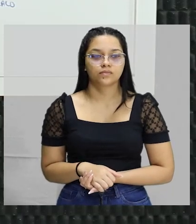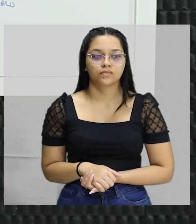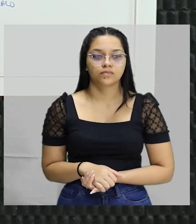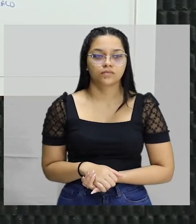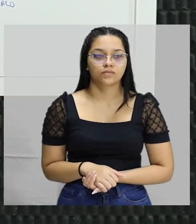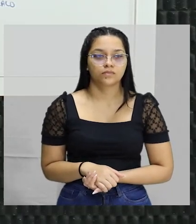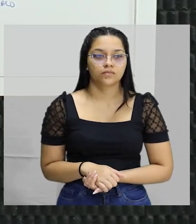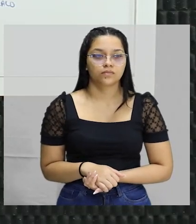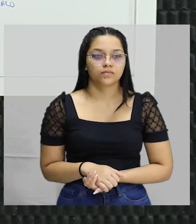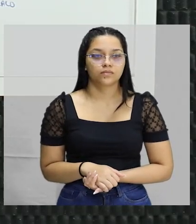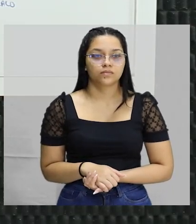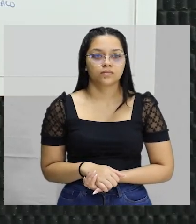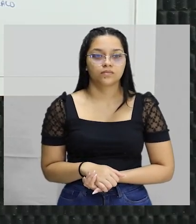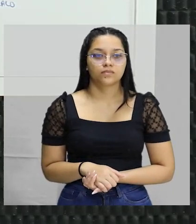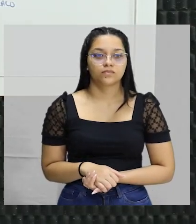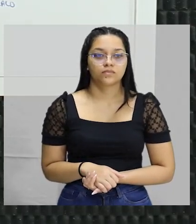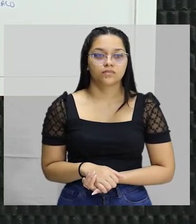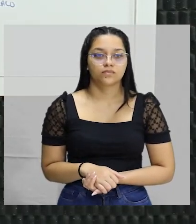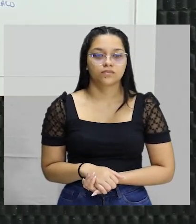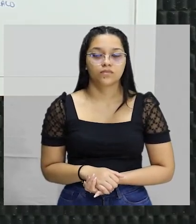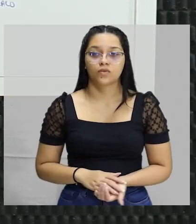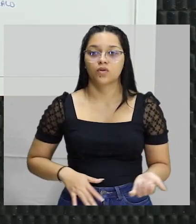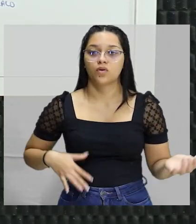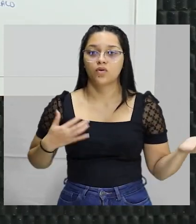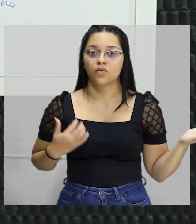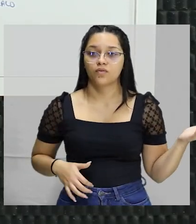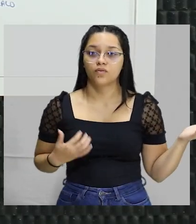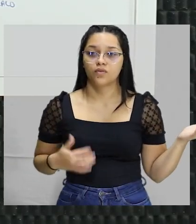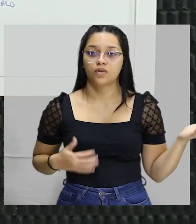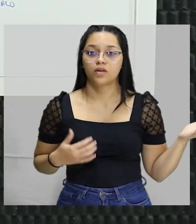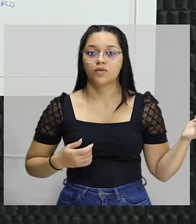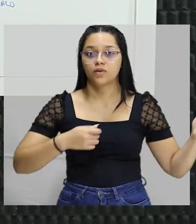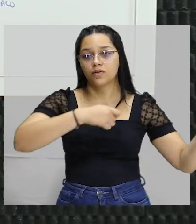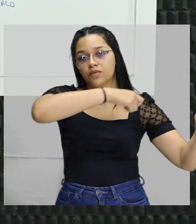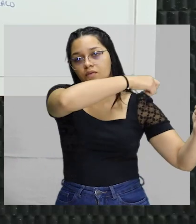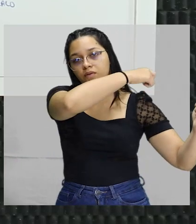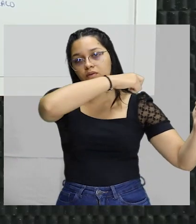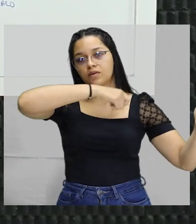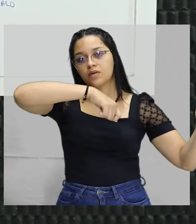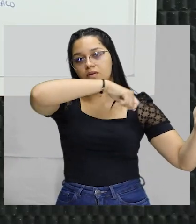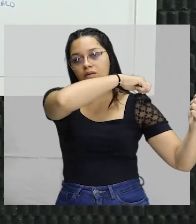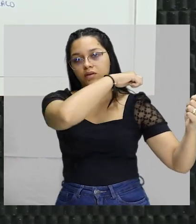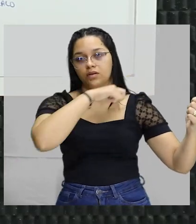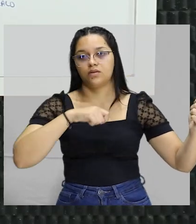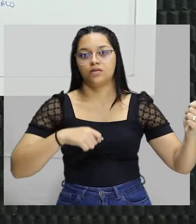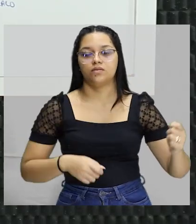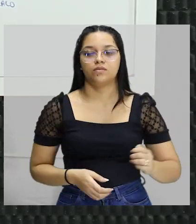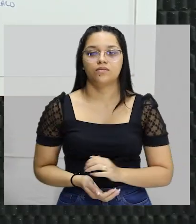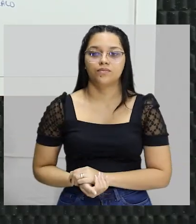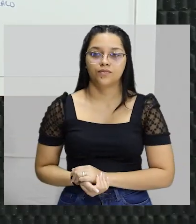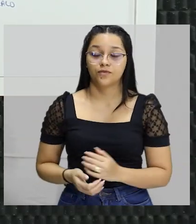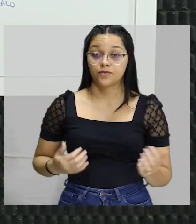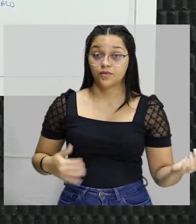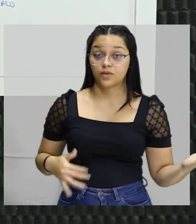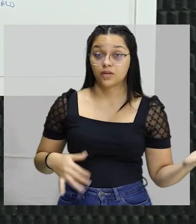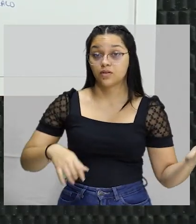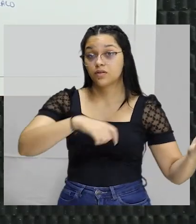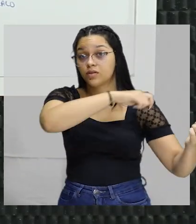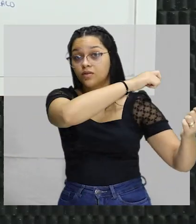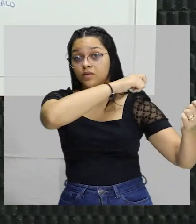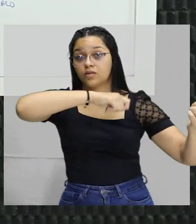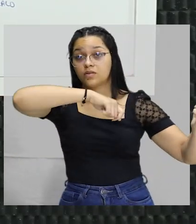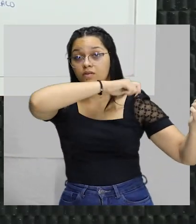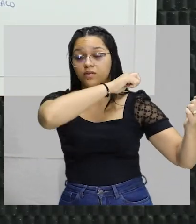é um violão e um violino, certo? Um violão e um violino.